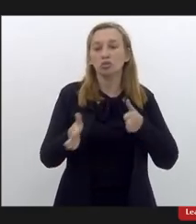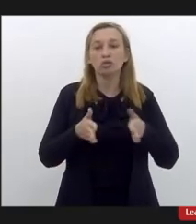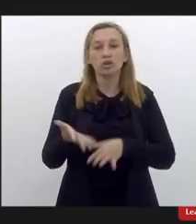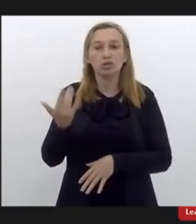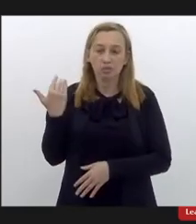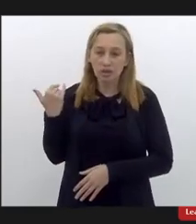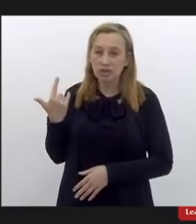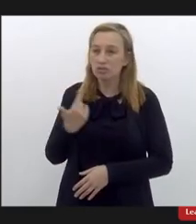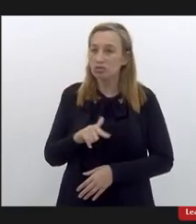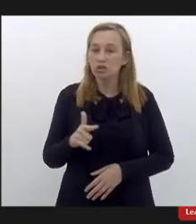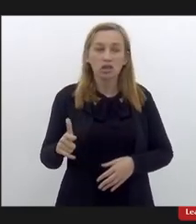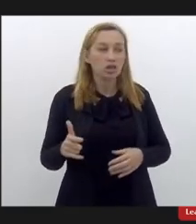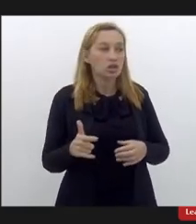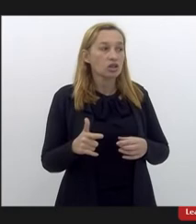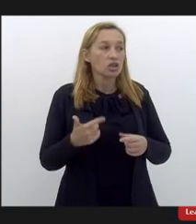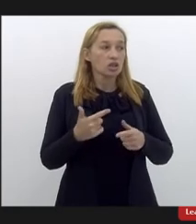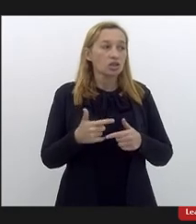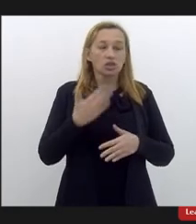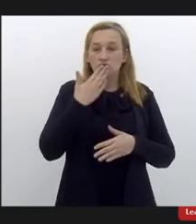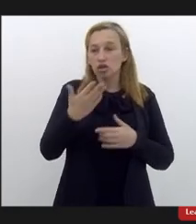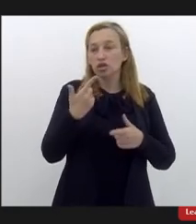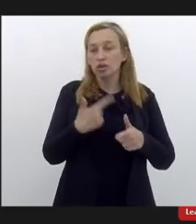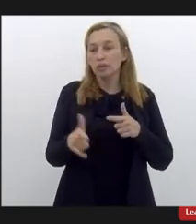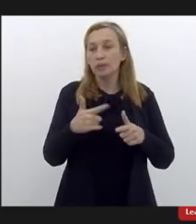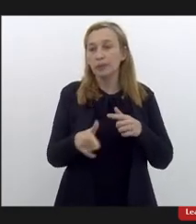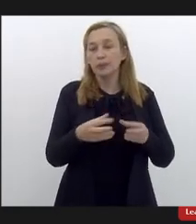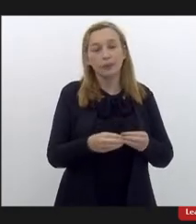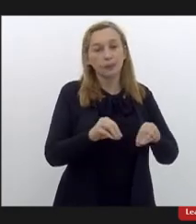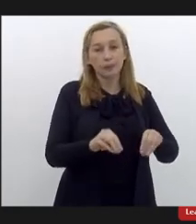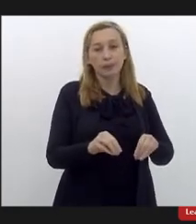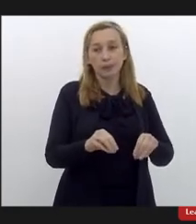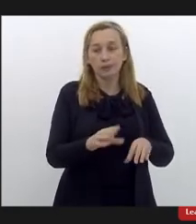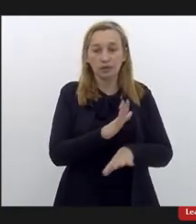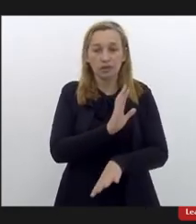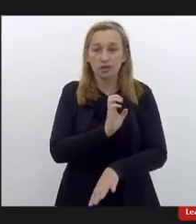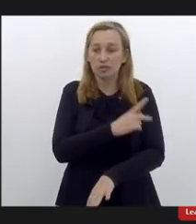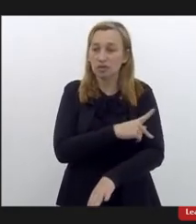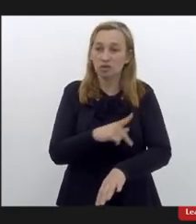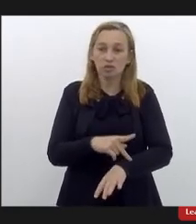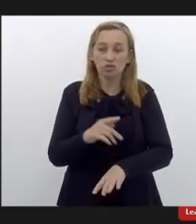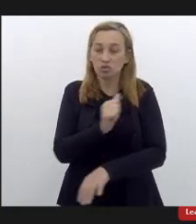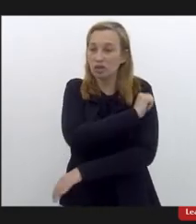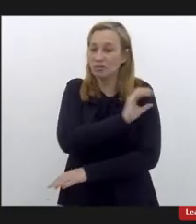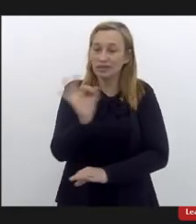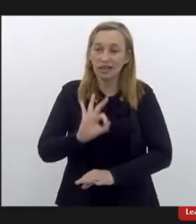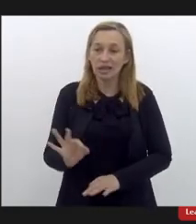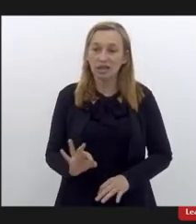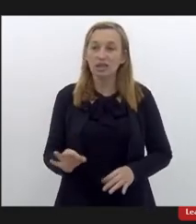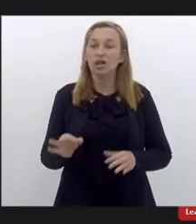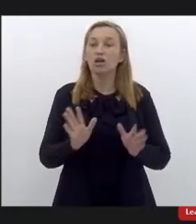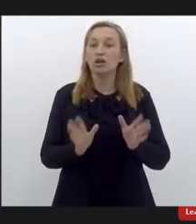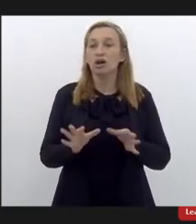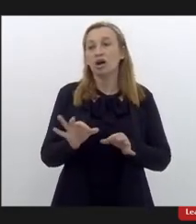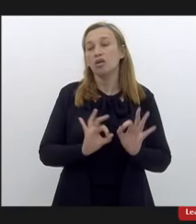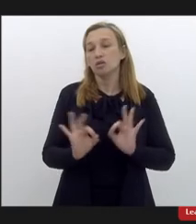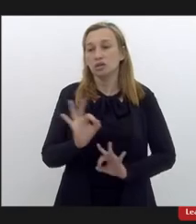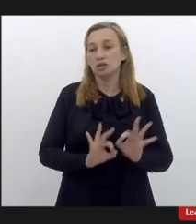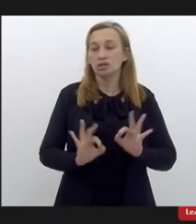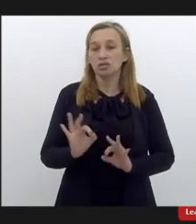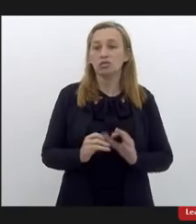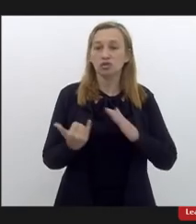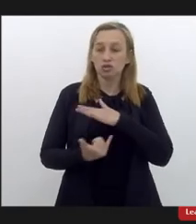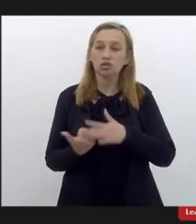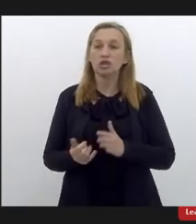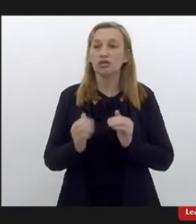passado, não houve qualquer tipo de problema, prejuízo pedagógico para os alunos ou de organização à instituição. Então, que